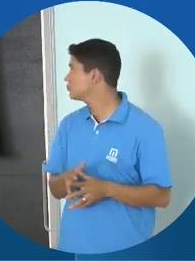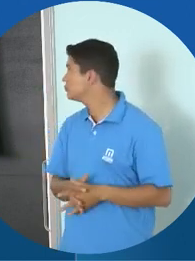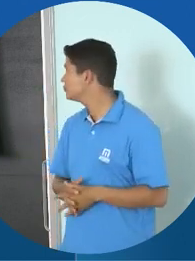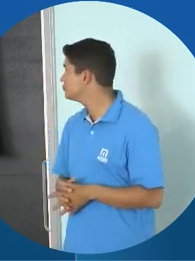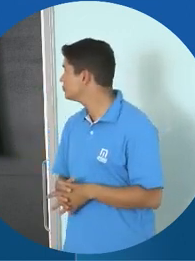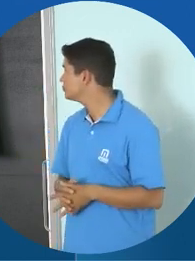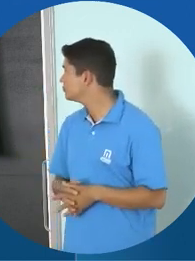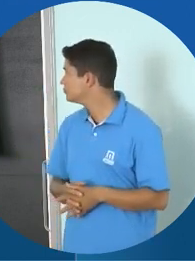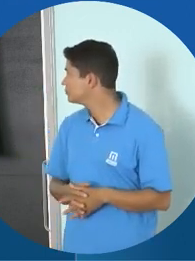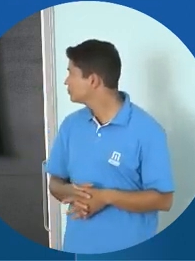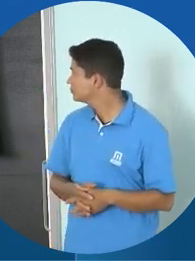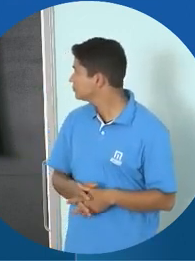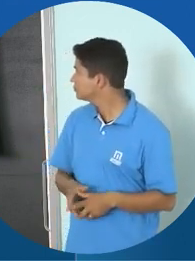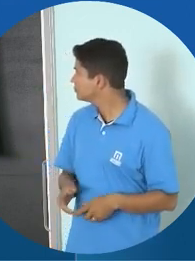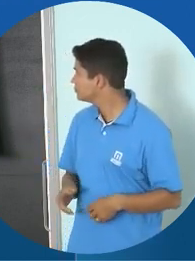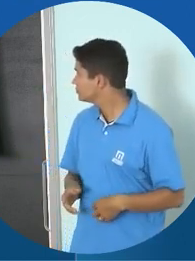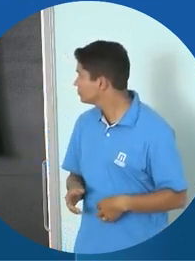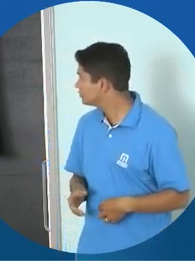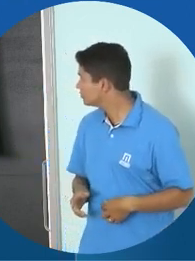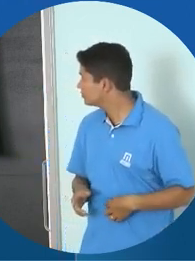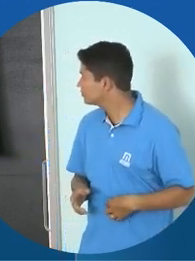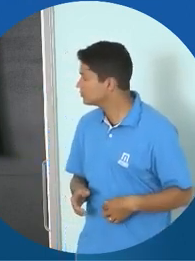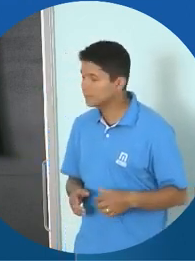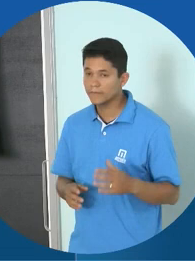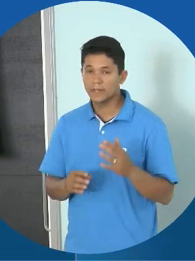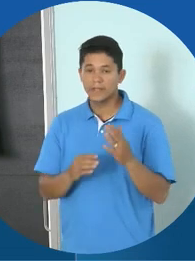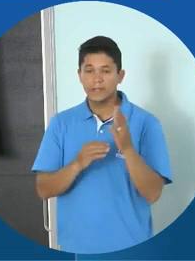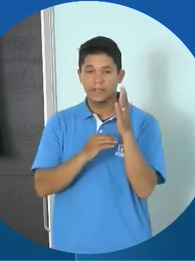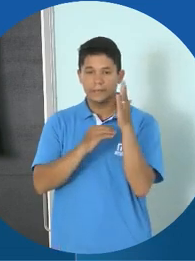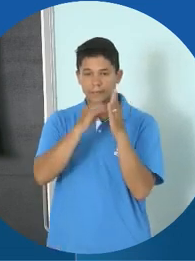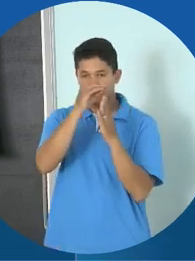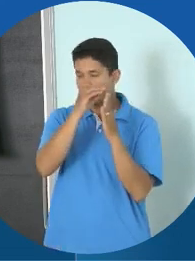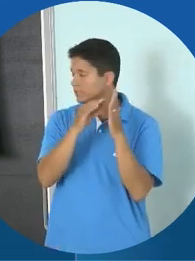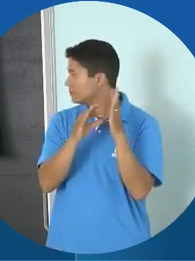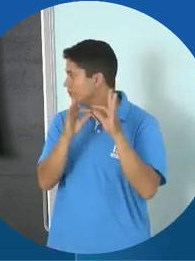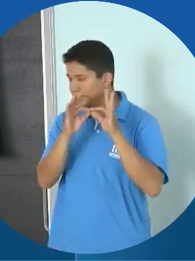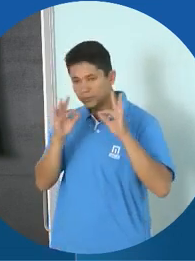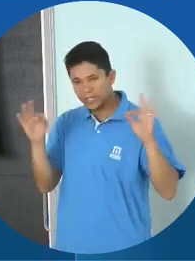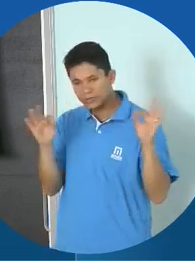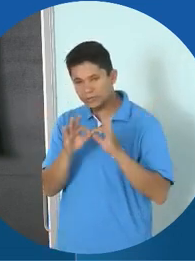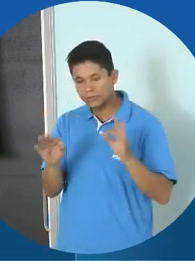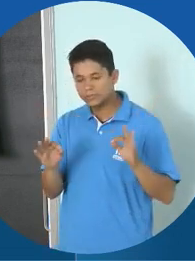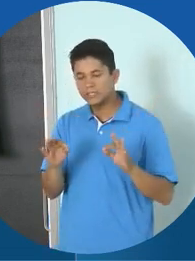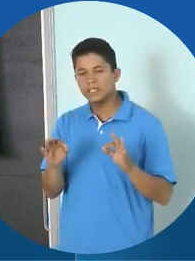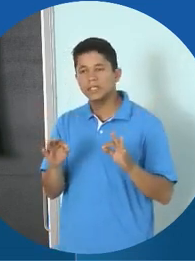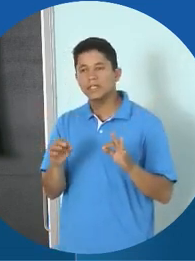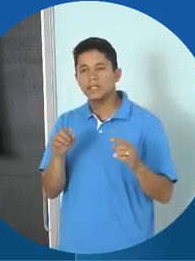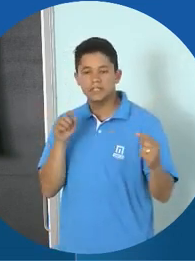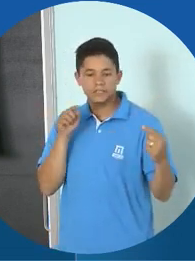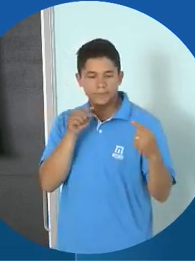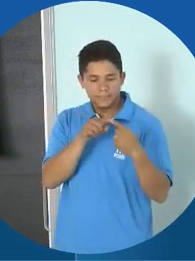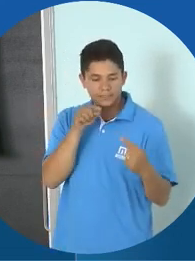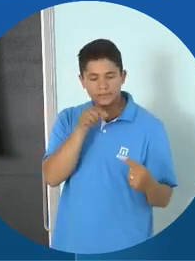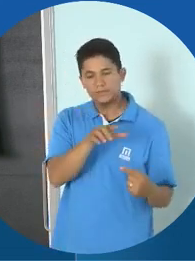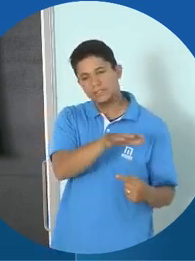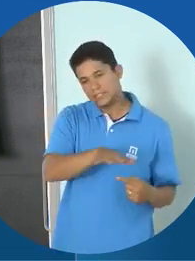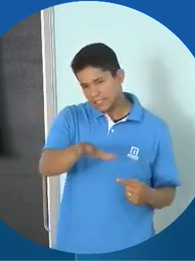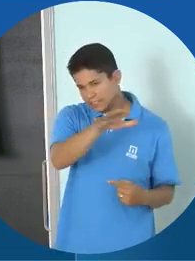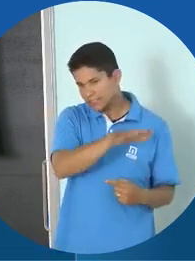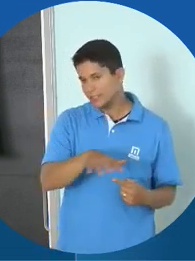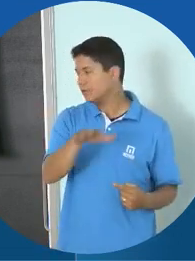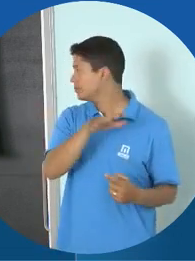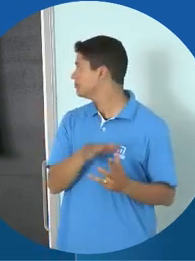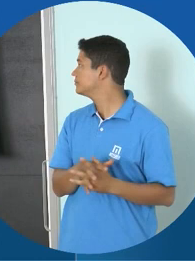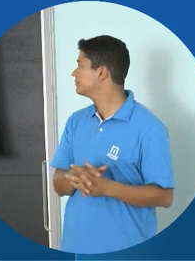São mensurações específicas para aquela região, e nós utilizamos essa tecnologia. É uma